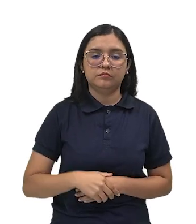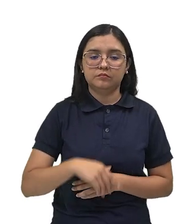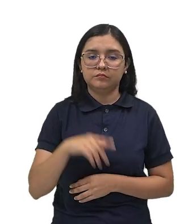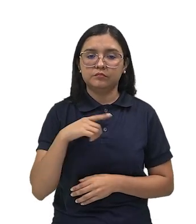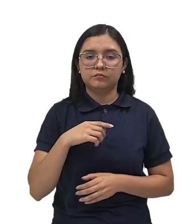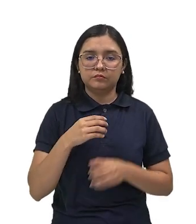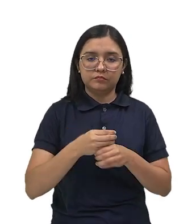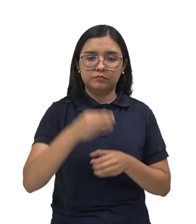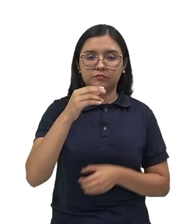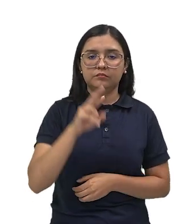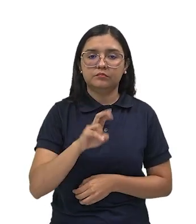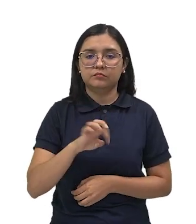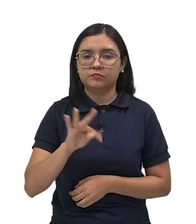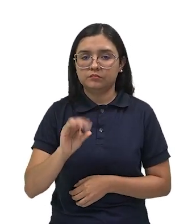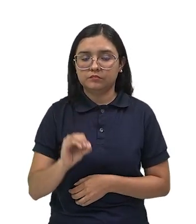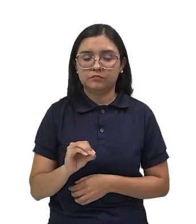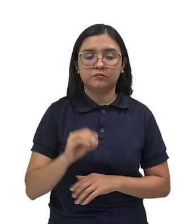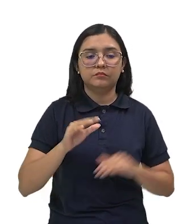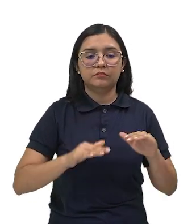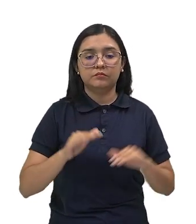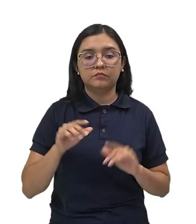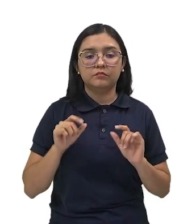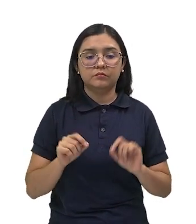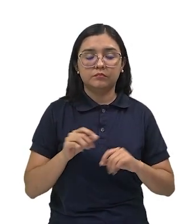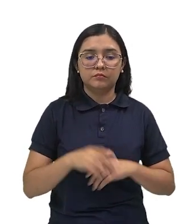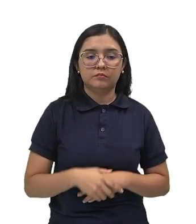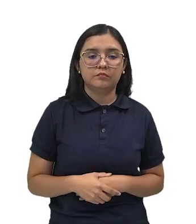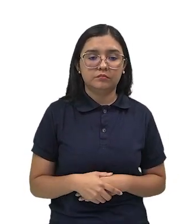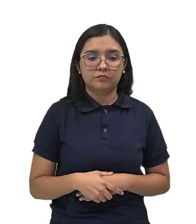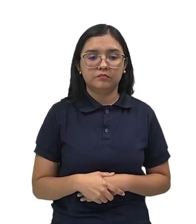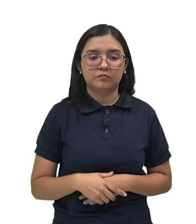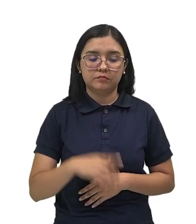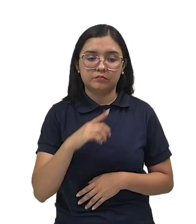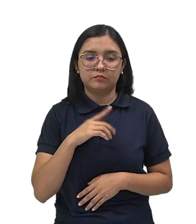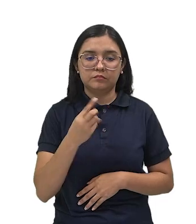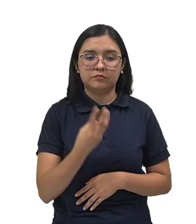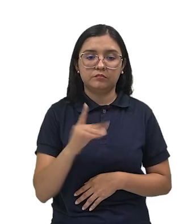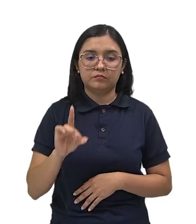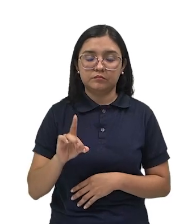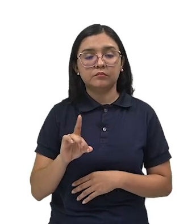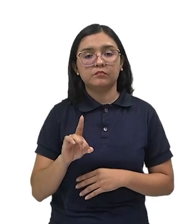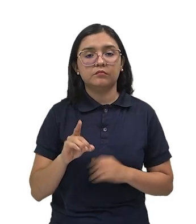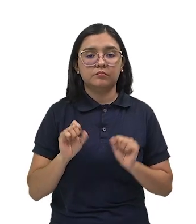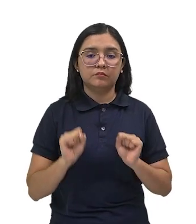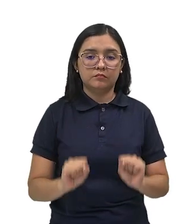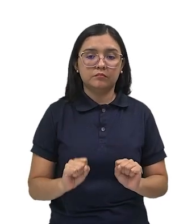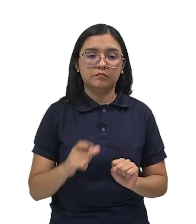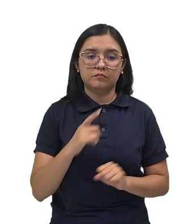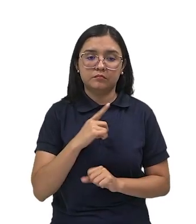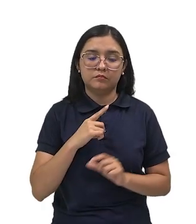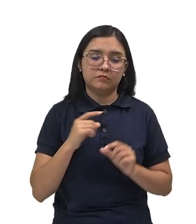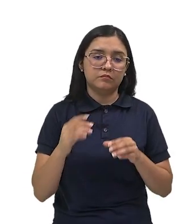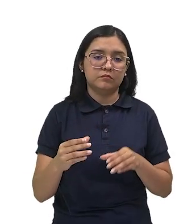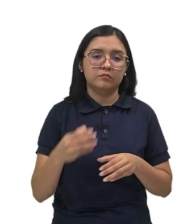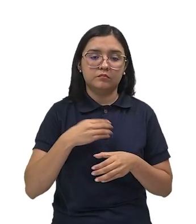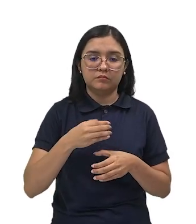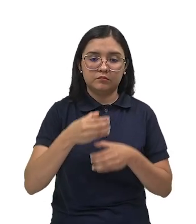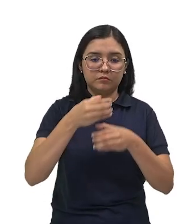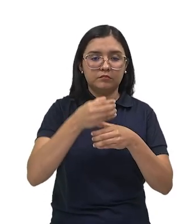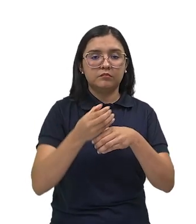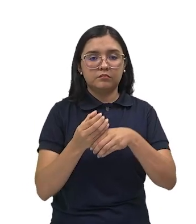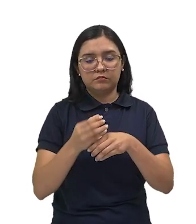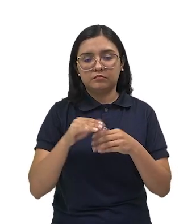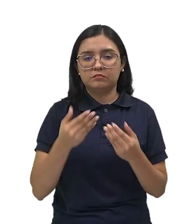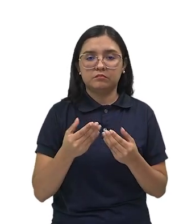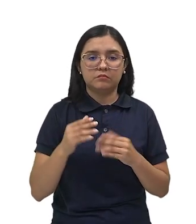porque dependendo de como ele esteja localizado no espaço tridimensional, ele pode estar inclinado, e aí nós poderemos